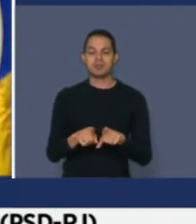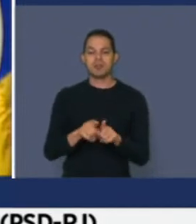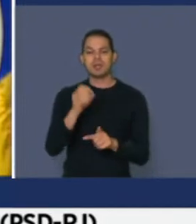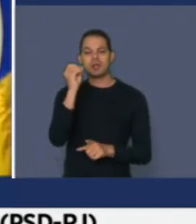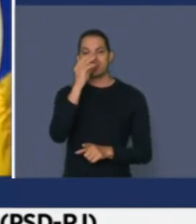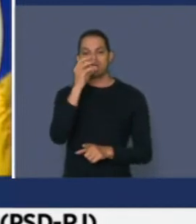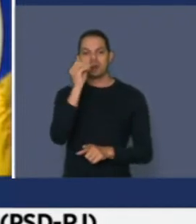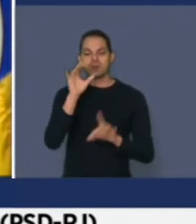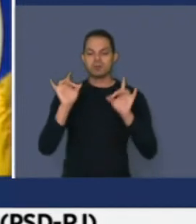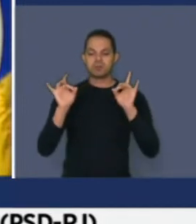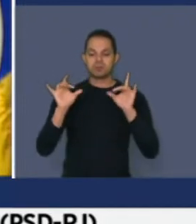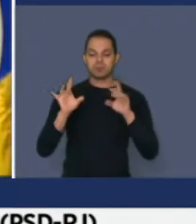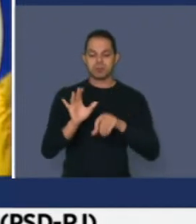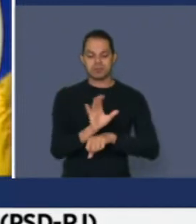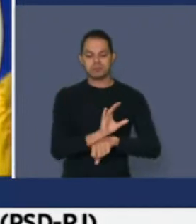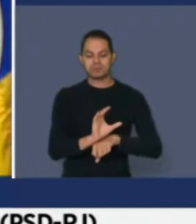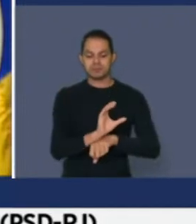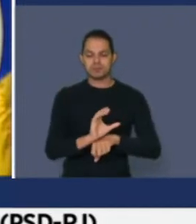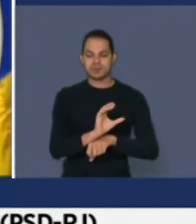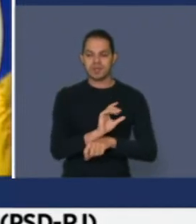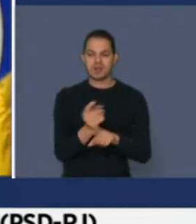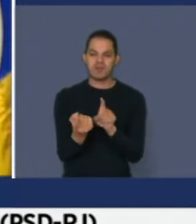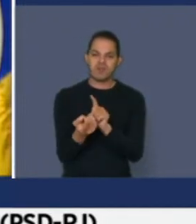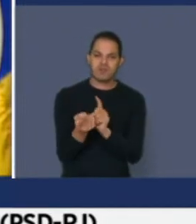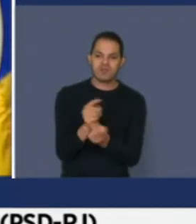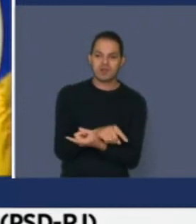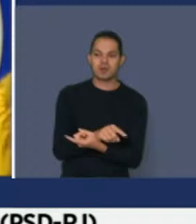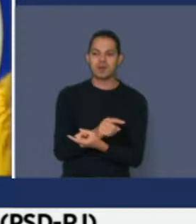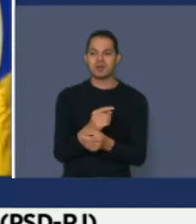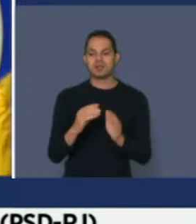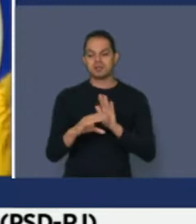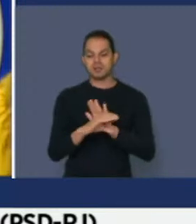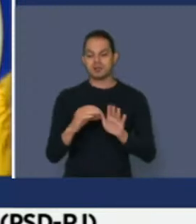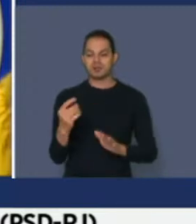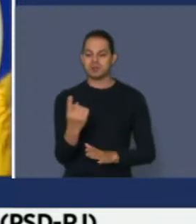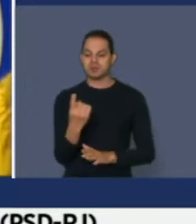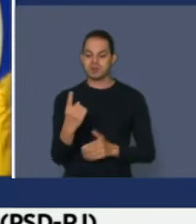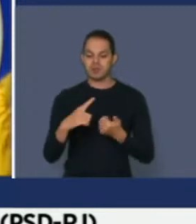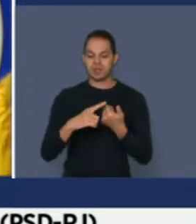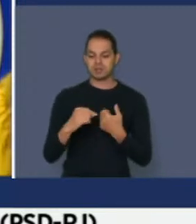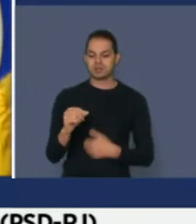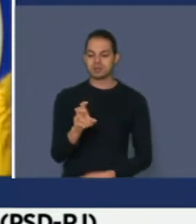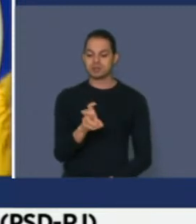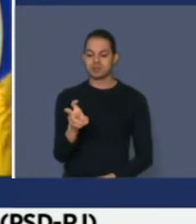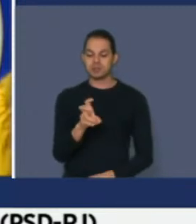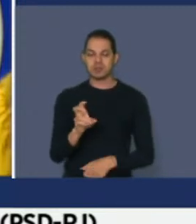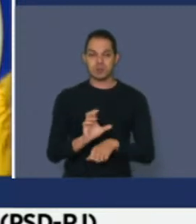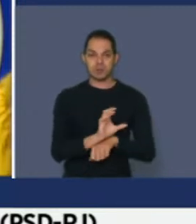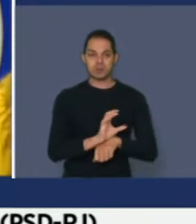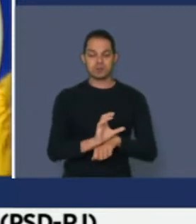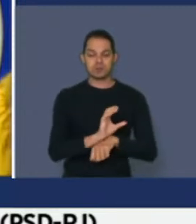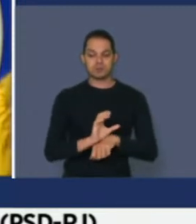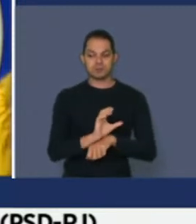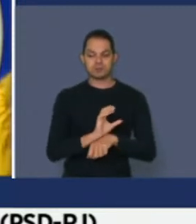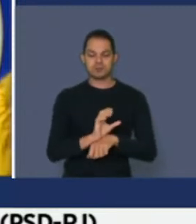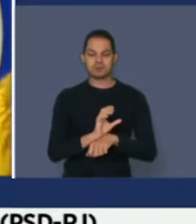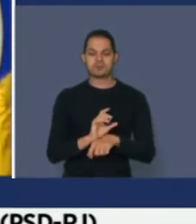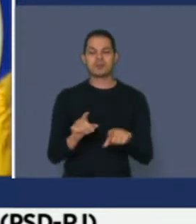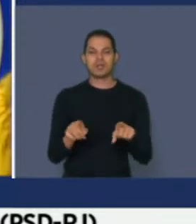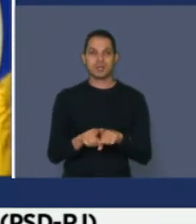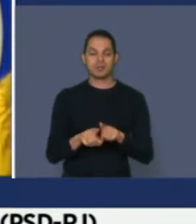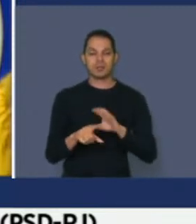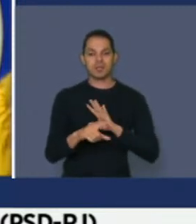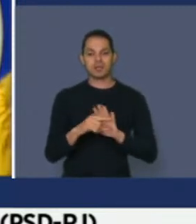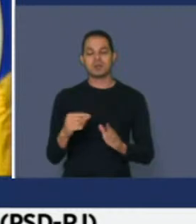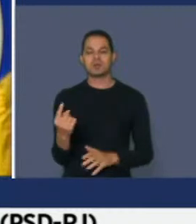prerrogativas constitucionais, violação do parágrafo 1º, artigo 55 da Constituição Federal e do inciso